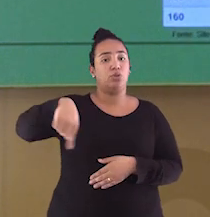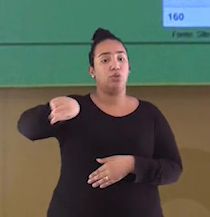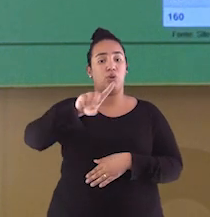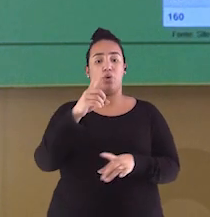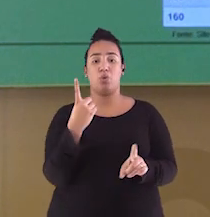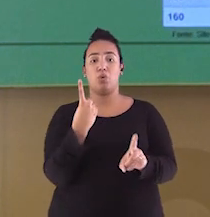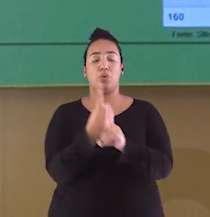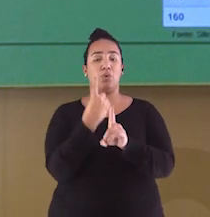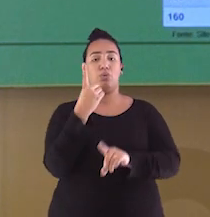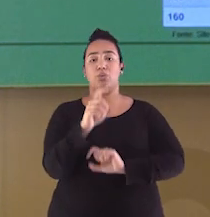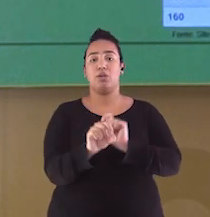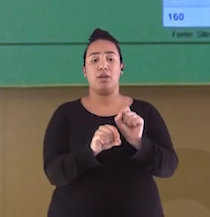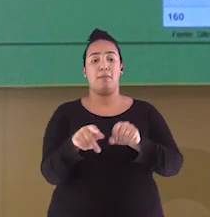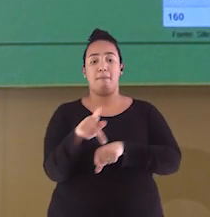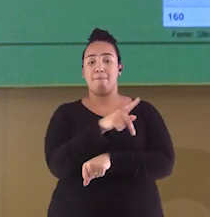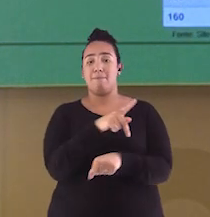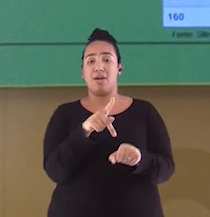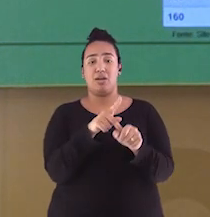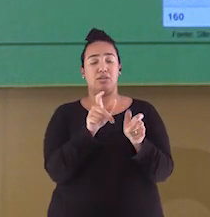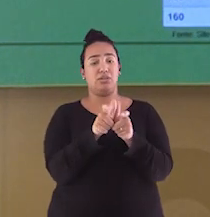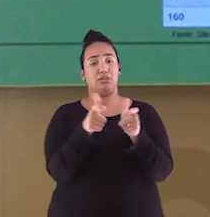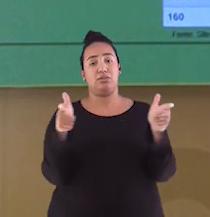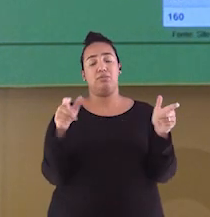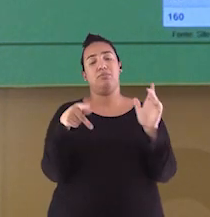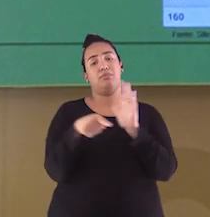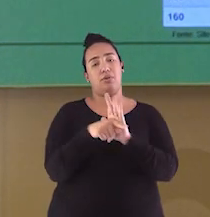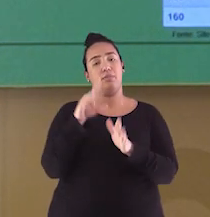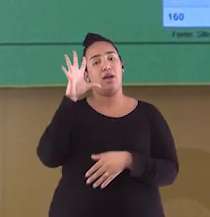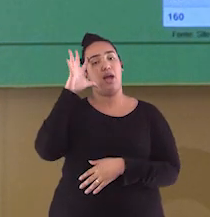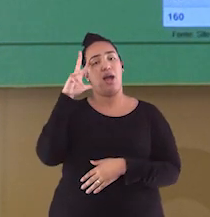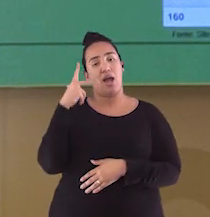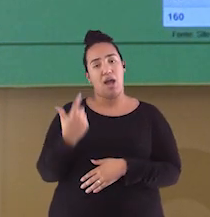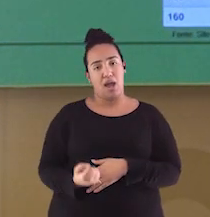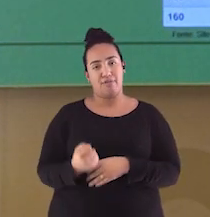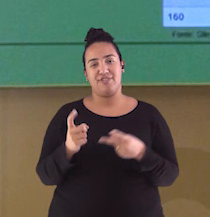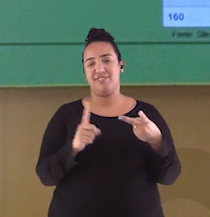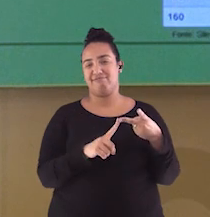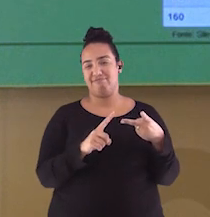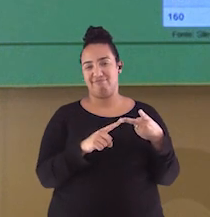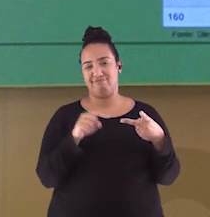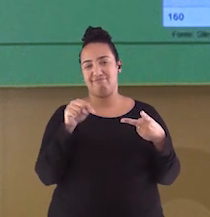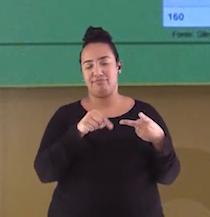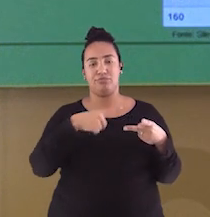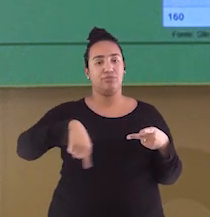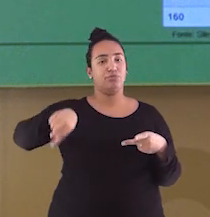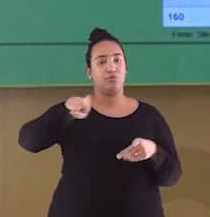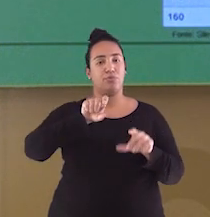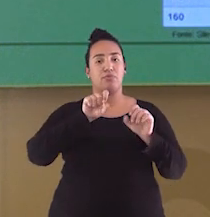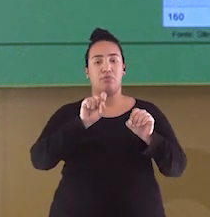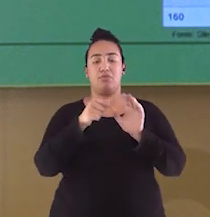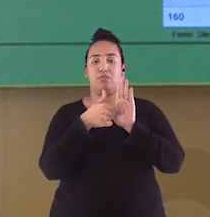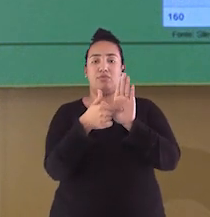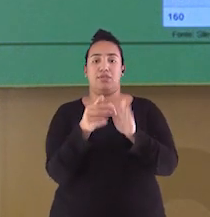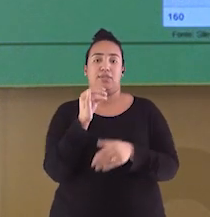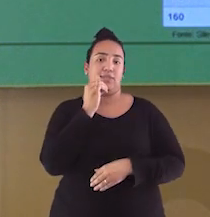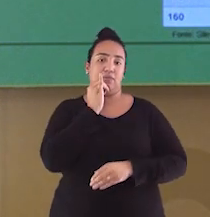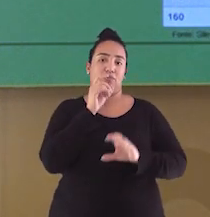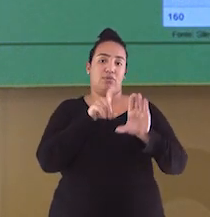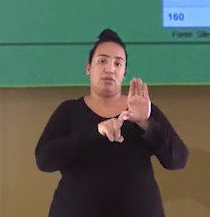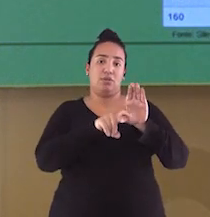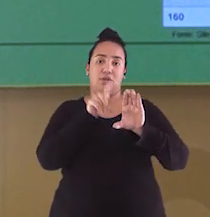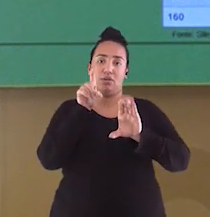a maior parte dos países da África subsaariana, onde podemos destacar a Quênia, a